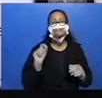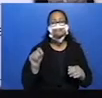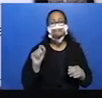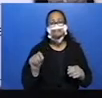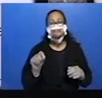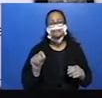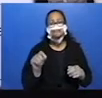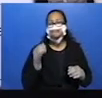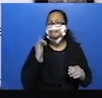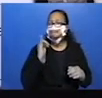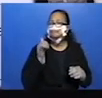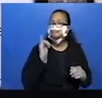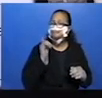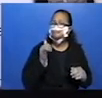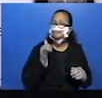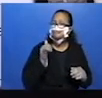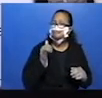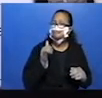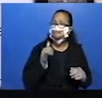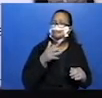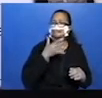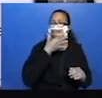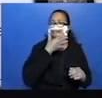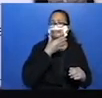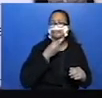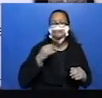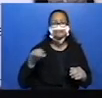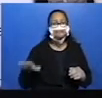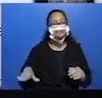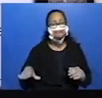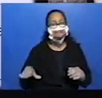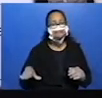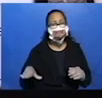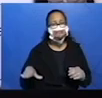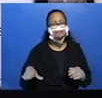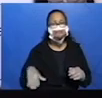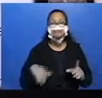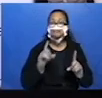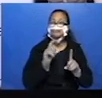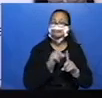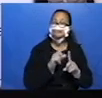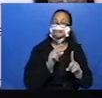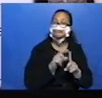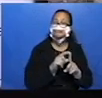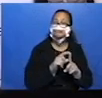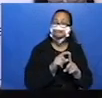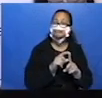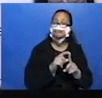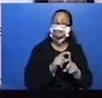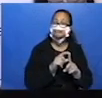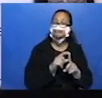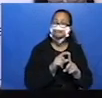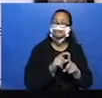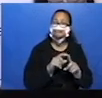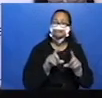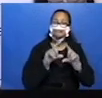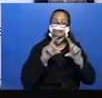essa história é um garoto. Cite uma palavra do parágrafo 1 que indica